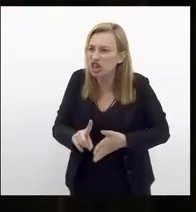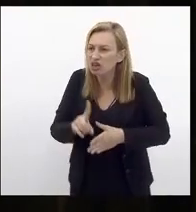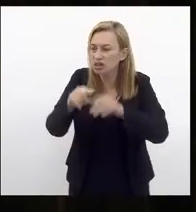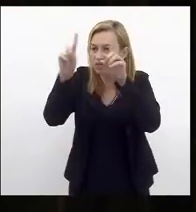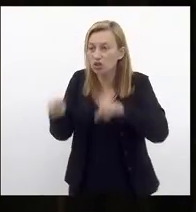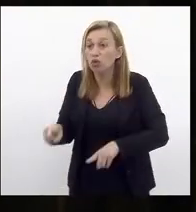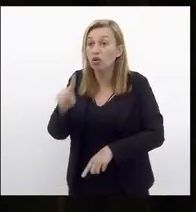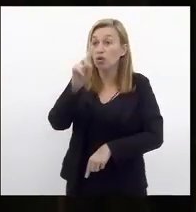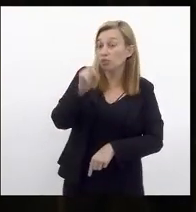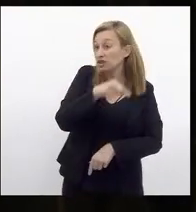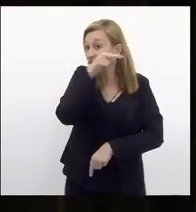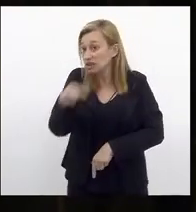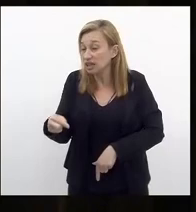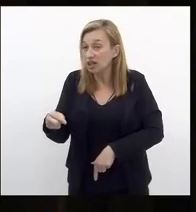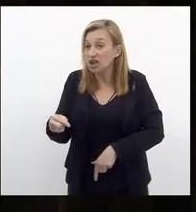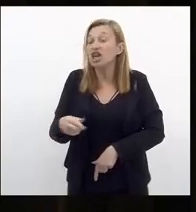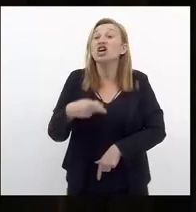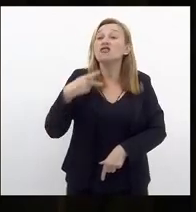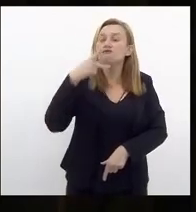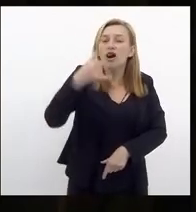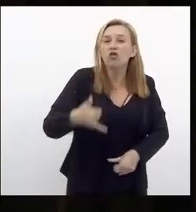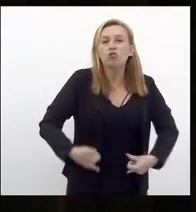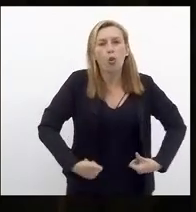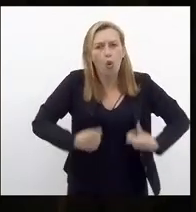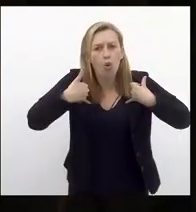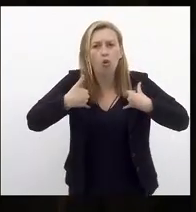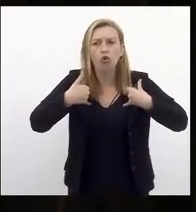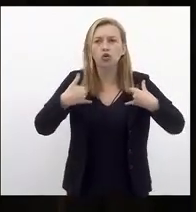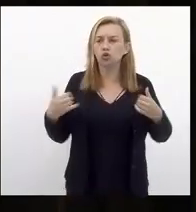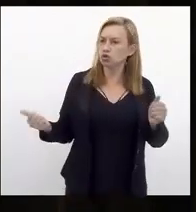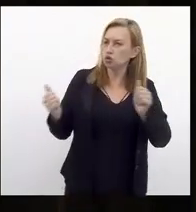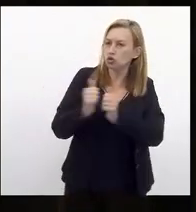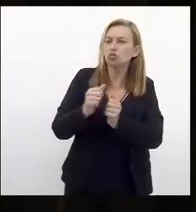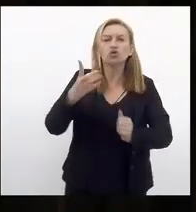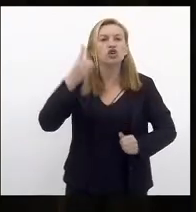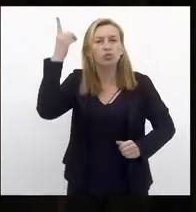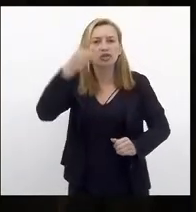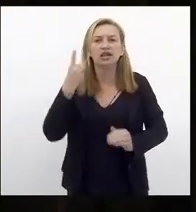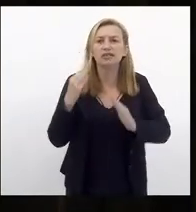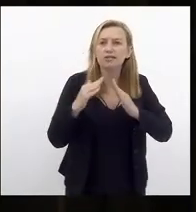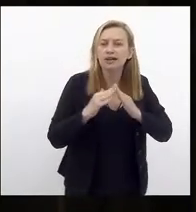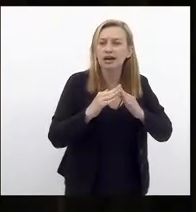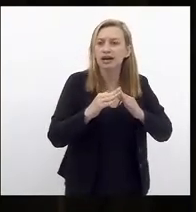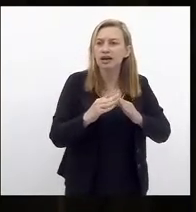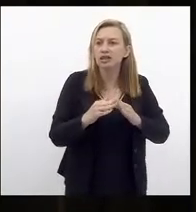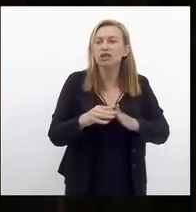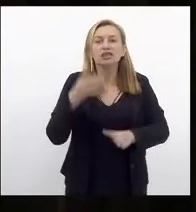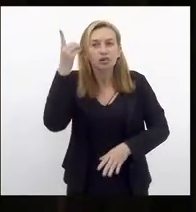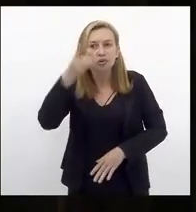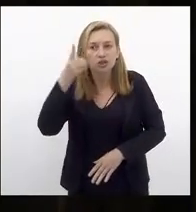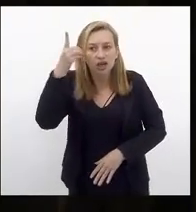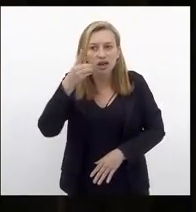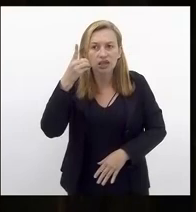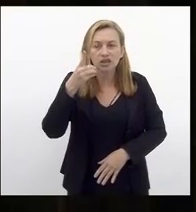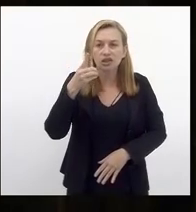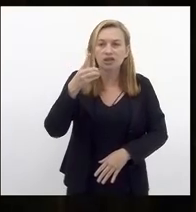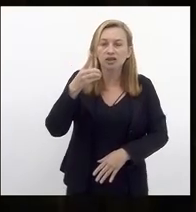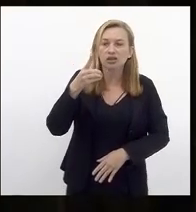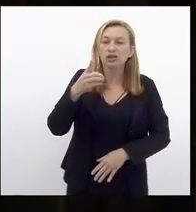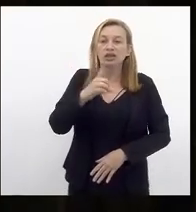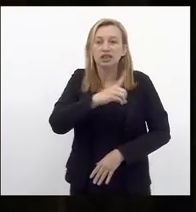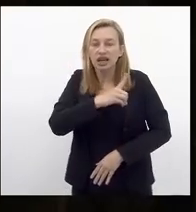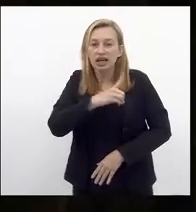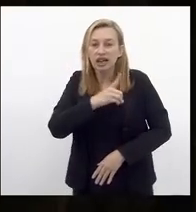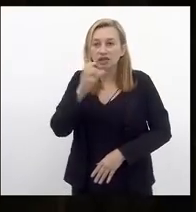servidores públicos e falo com orgulho ao lado dos deputados nessa casa como Deputado delegado